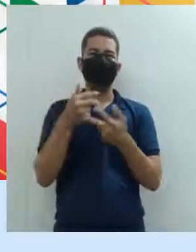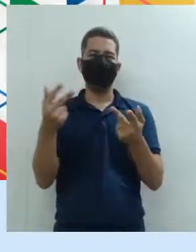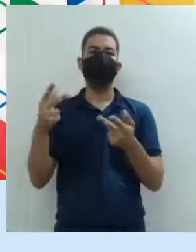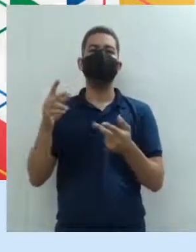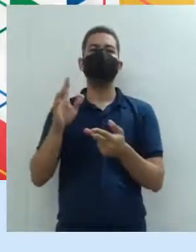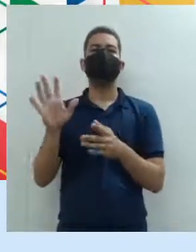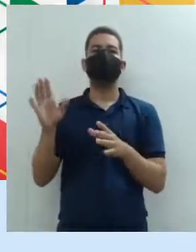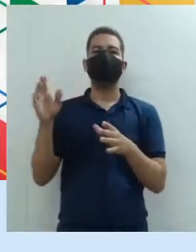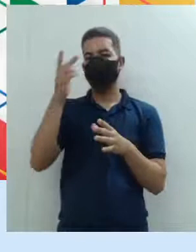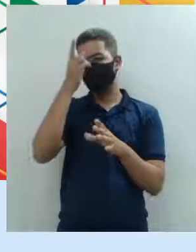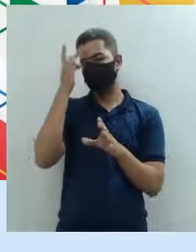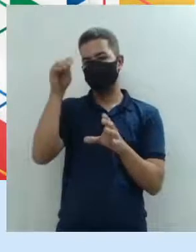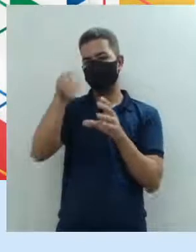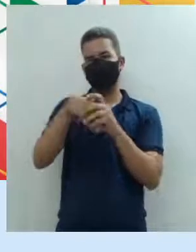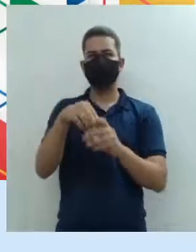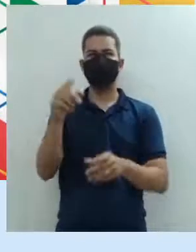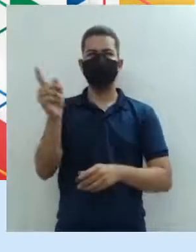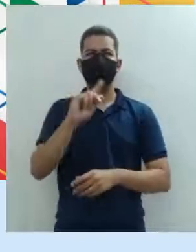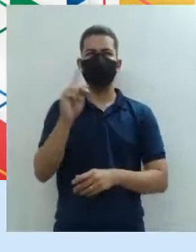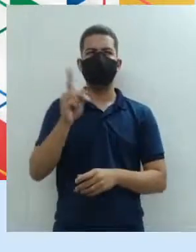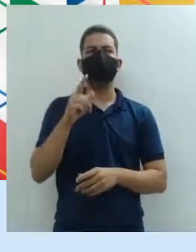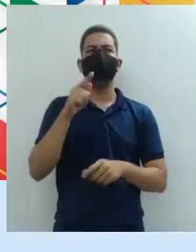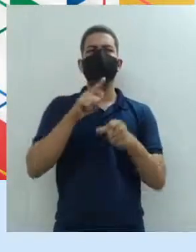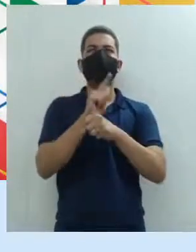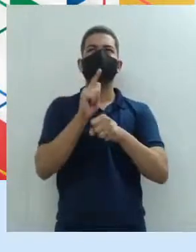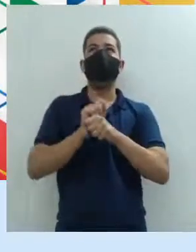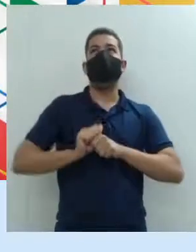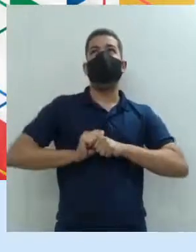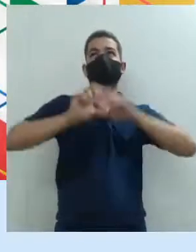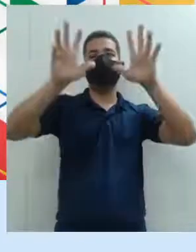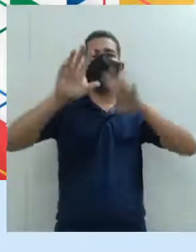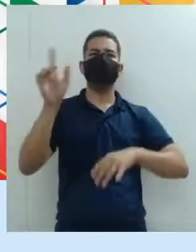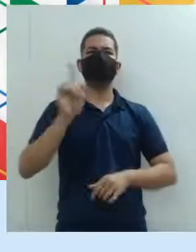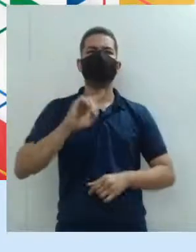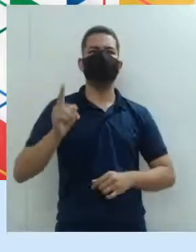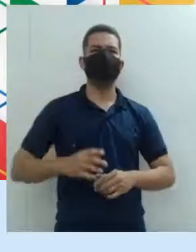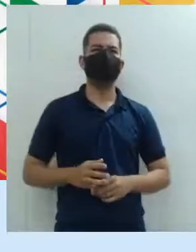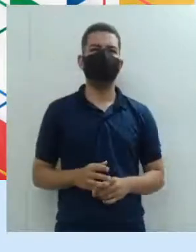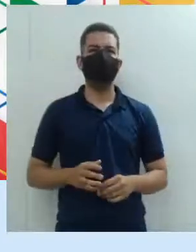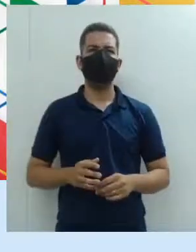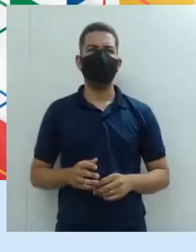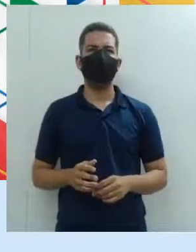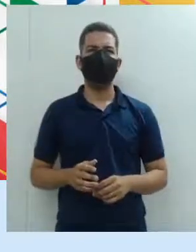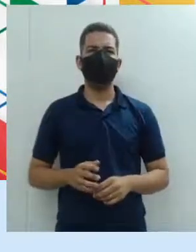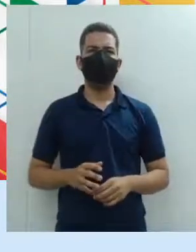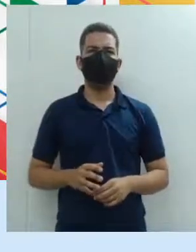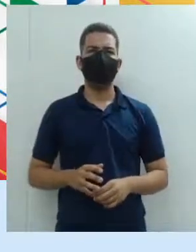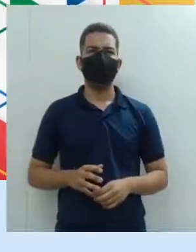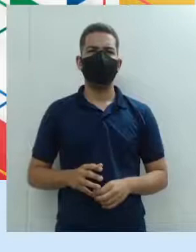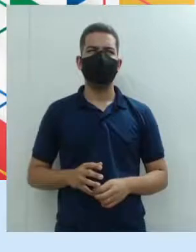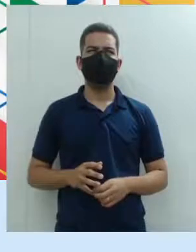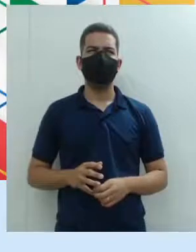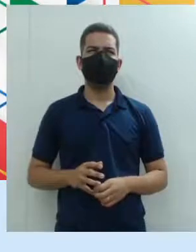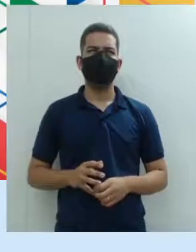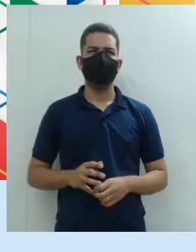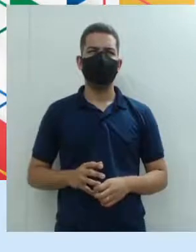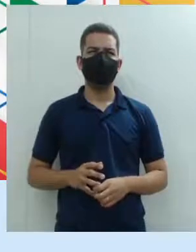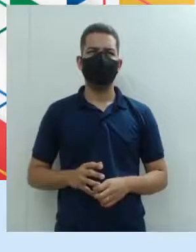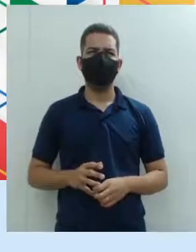as políticas para a gente não lançar esses gases que são nocivos aí para o nosso planeta. Tá certo, galera? Isso aí